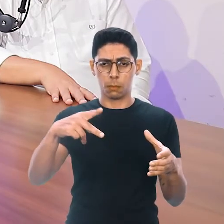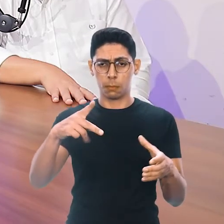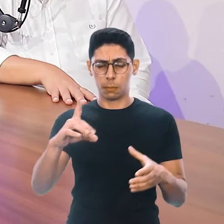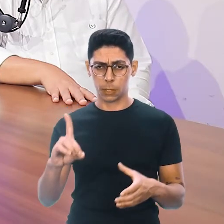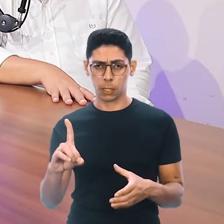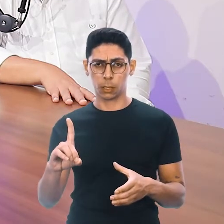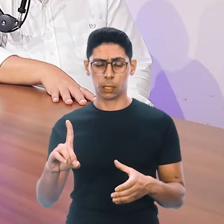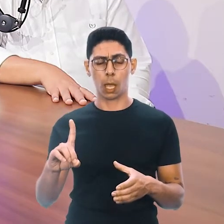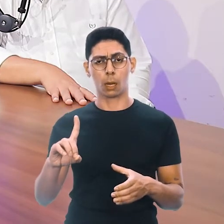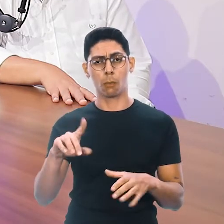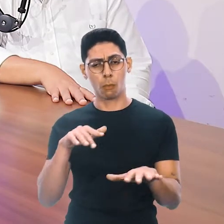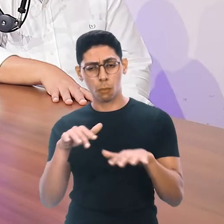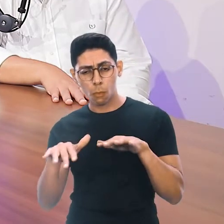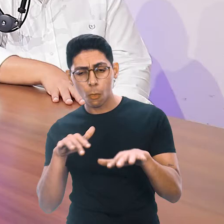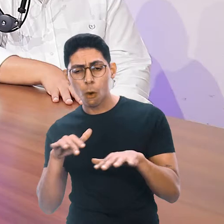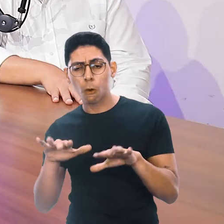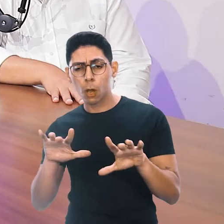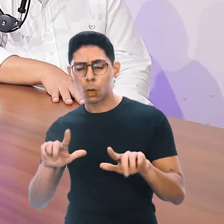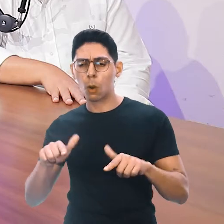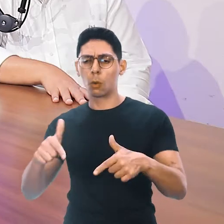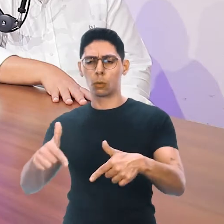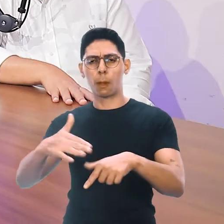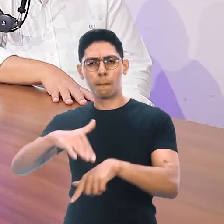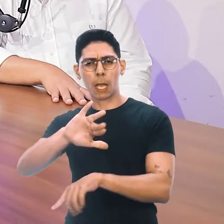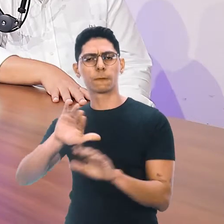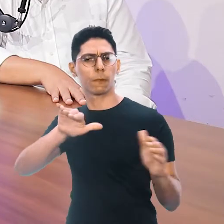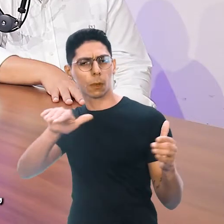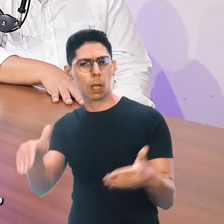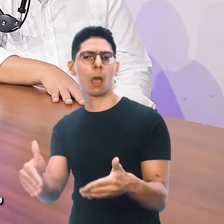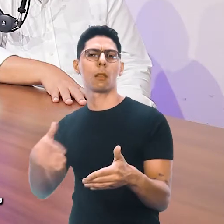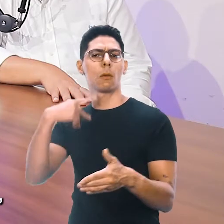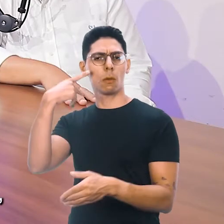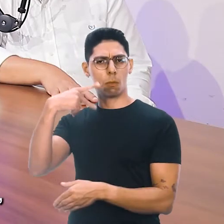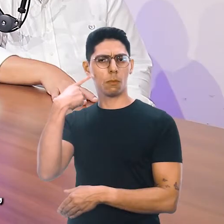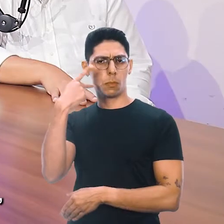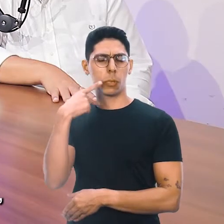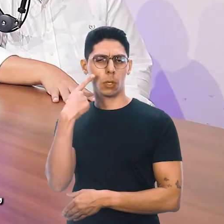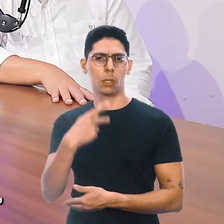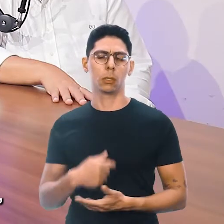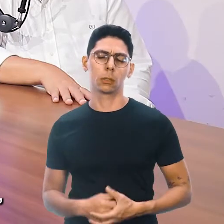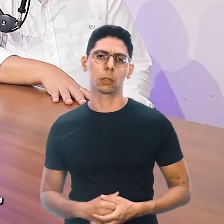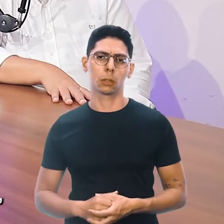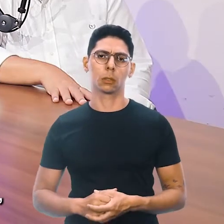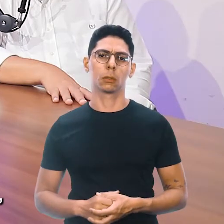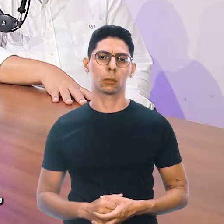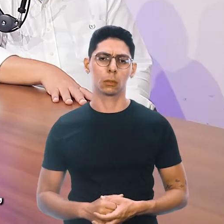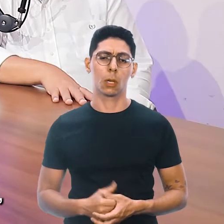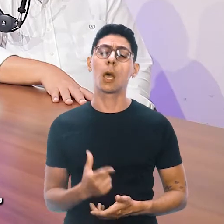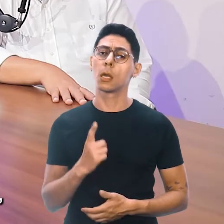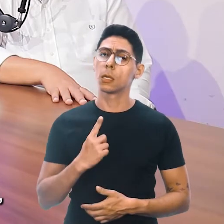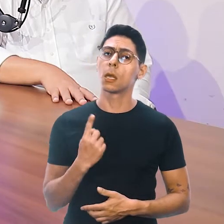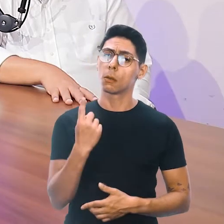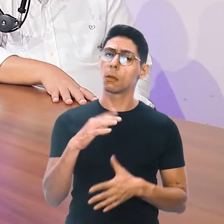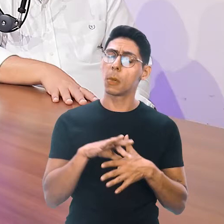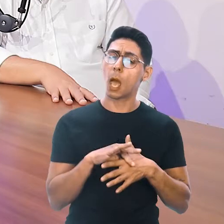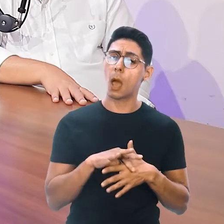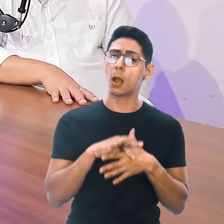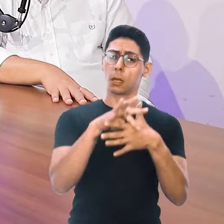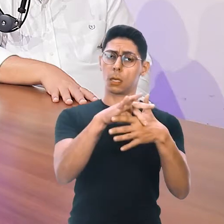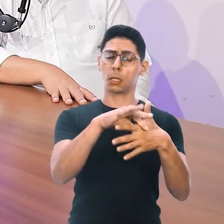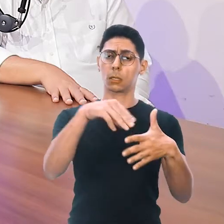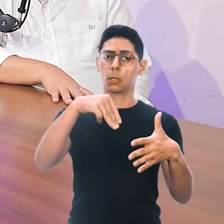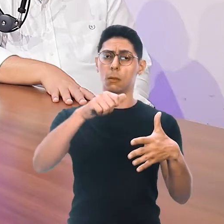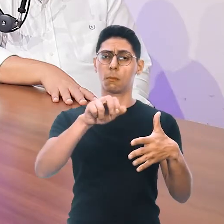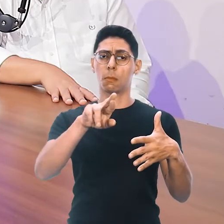mais à esquerda, né? Mais politizado. E também existia, que era a liderança da Maria de Lourdes Guarda,